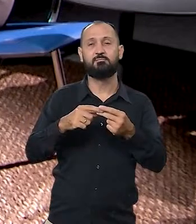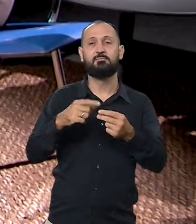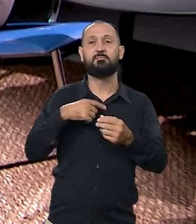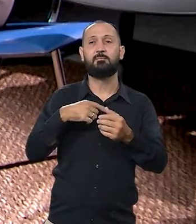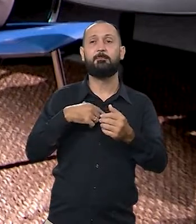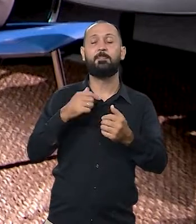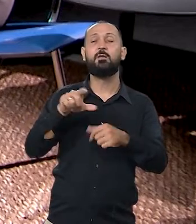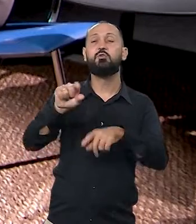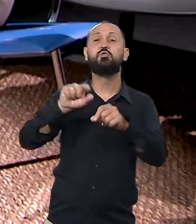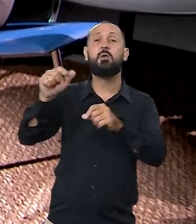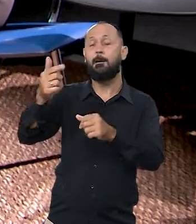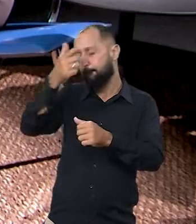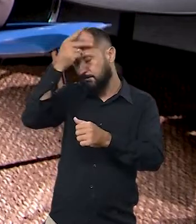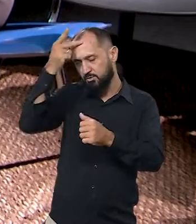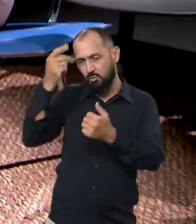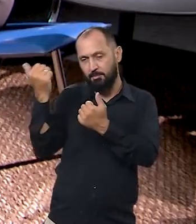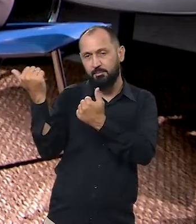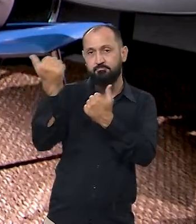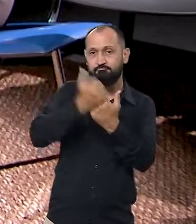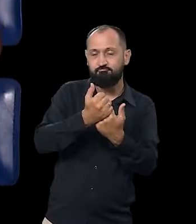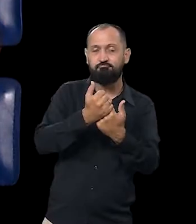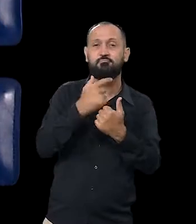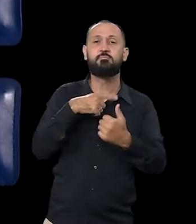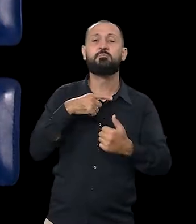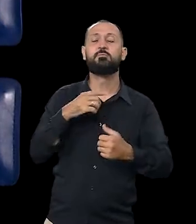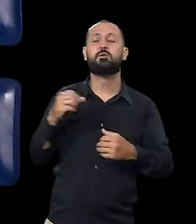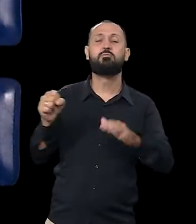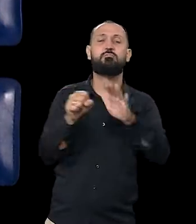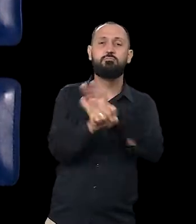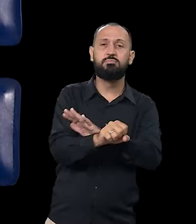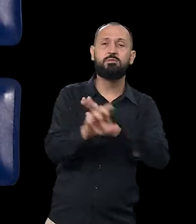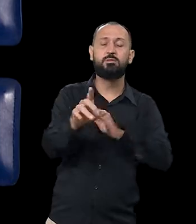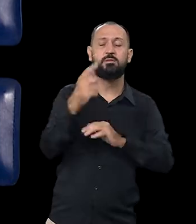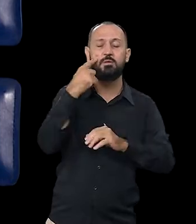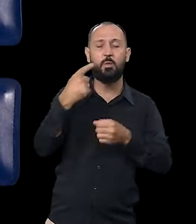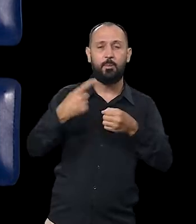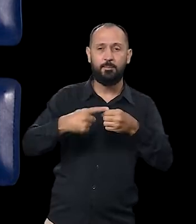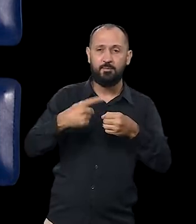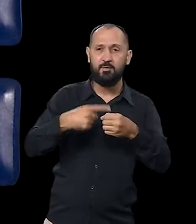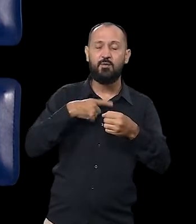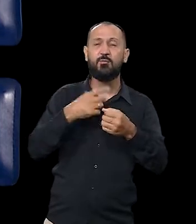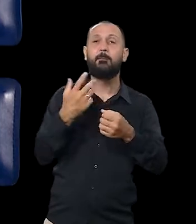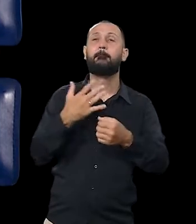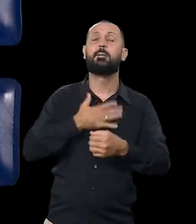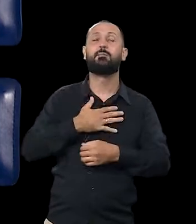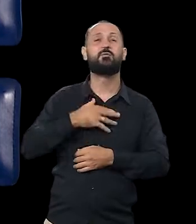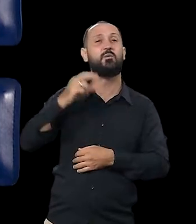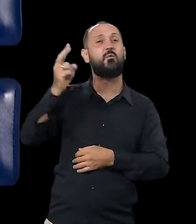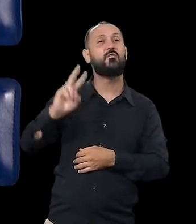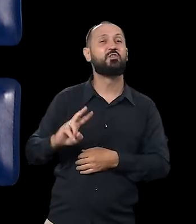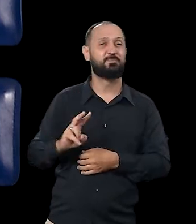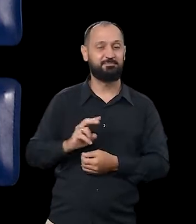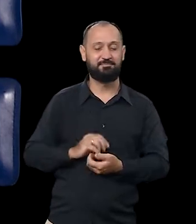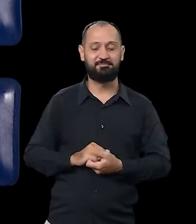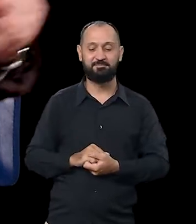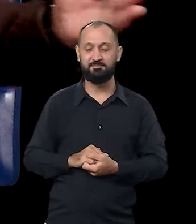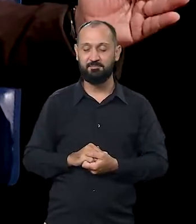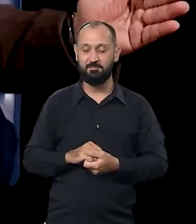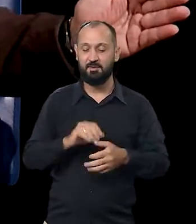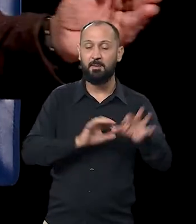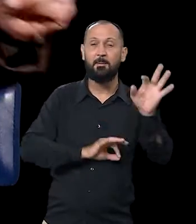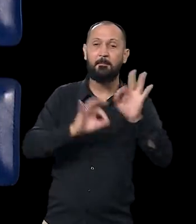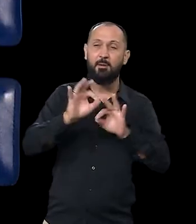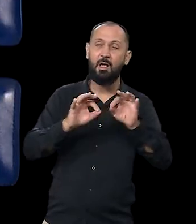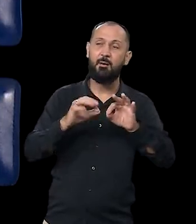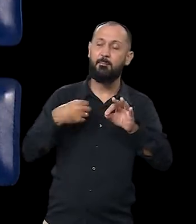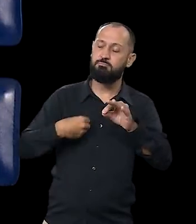sucessor. Deixando a prefeitura, eu deixei o sucessor. Então, a Angélica foi o grande vestibular que me preparou para o longo